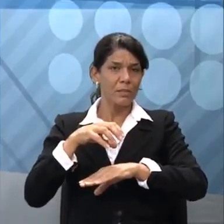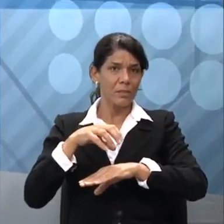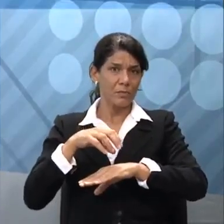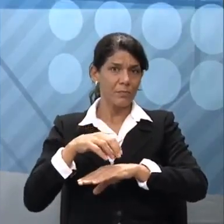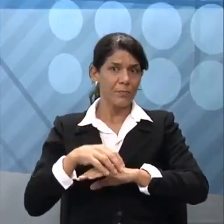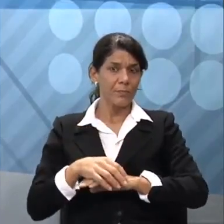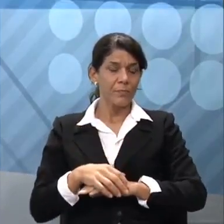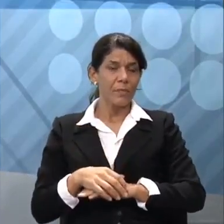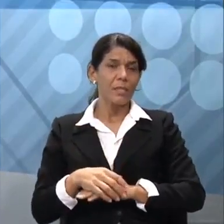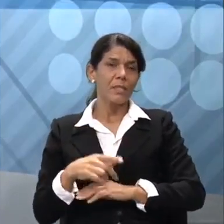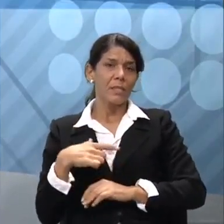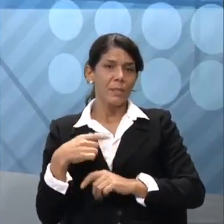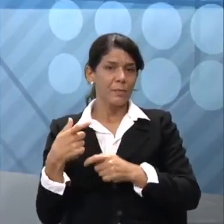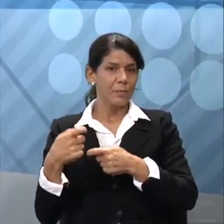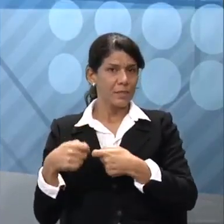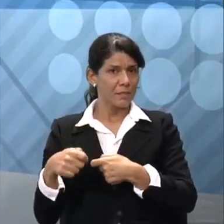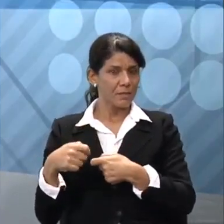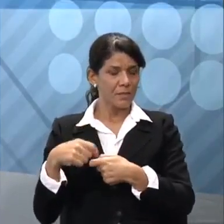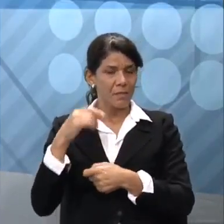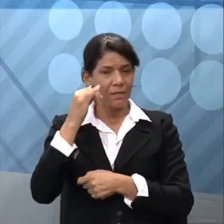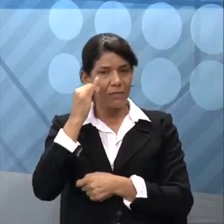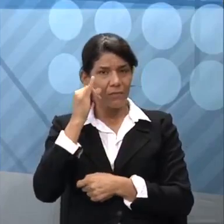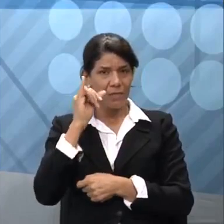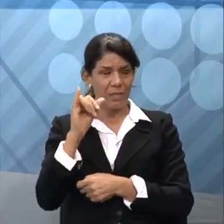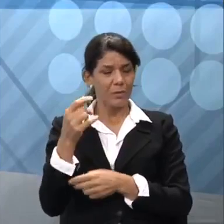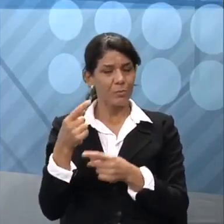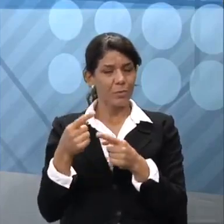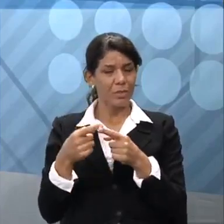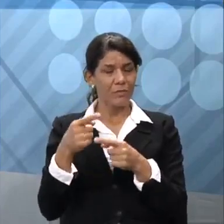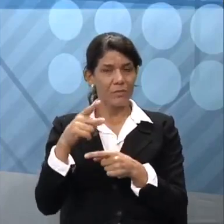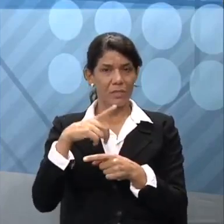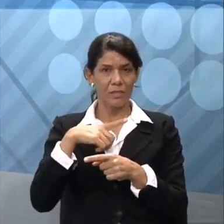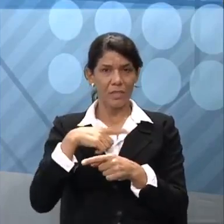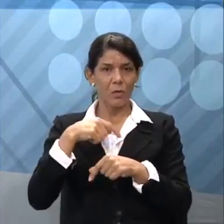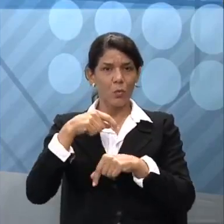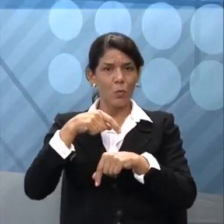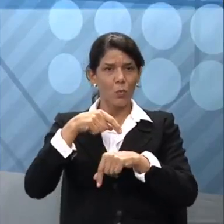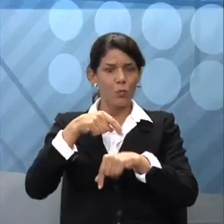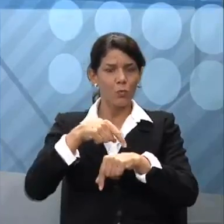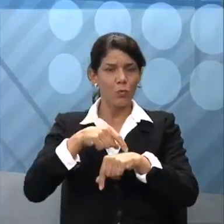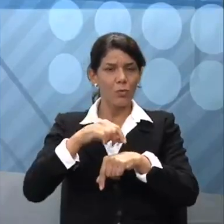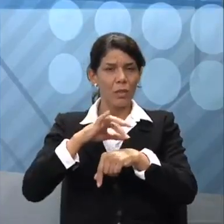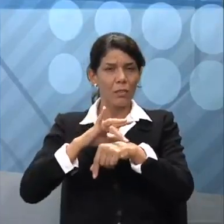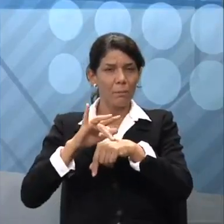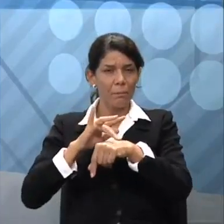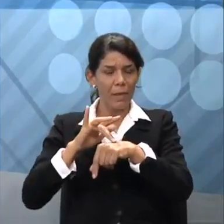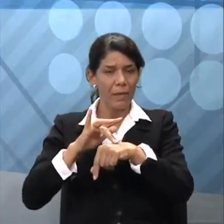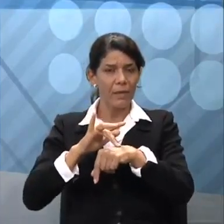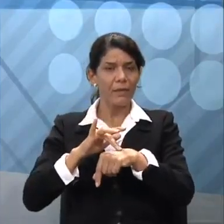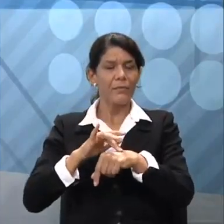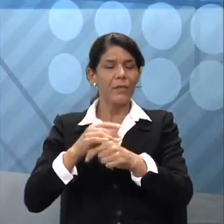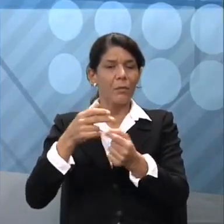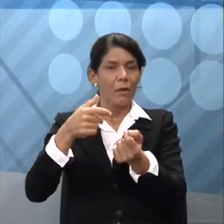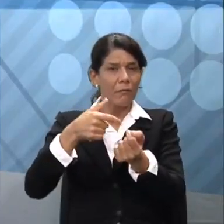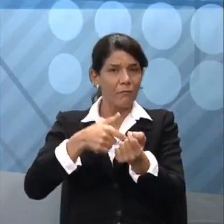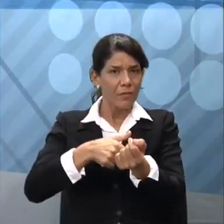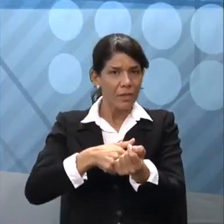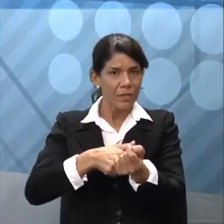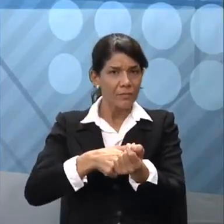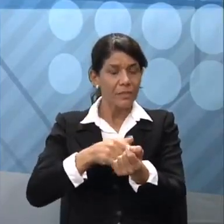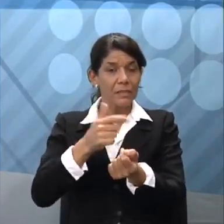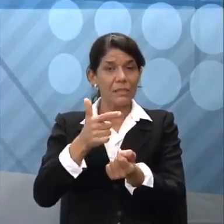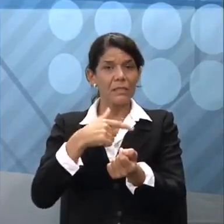infecção, que devem ser evitados porque você tem uma perfuração da pele com acesso endovenoso e se